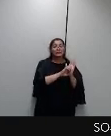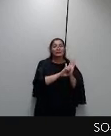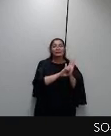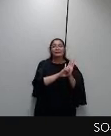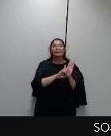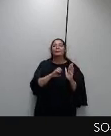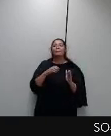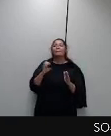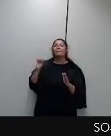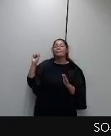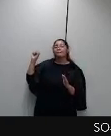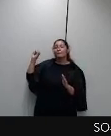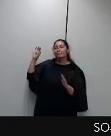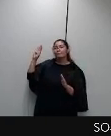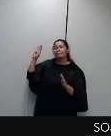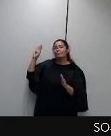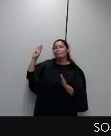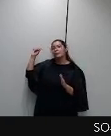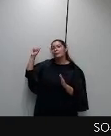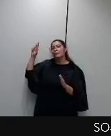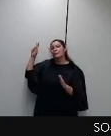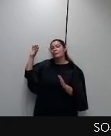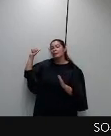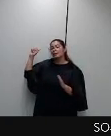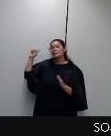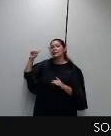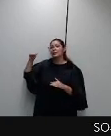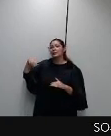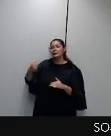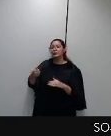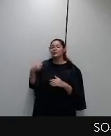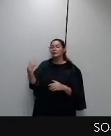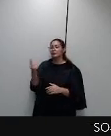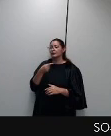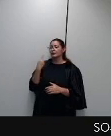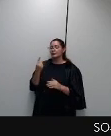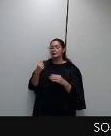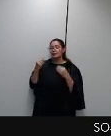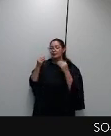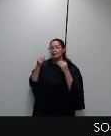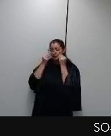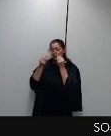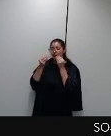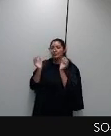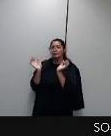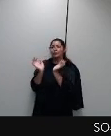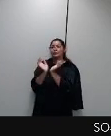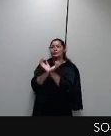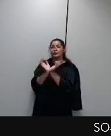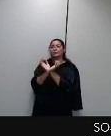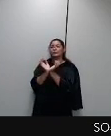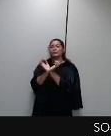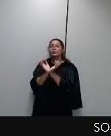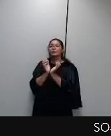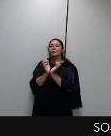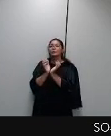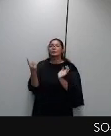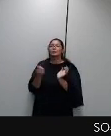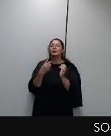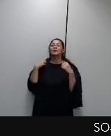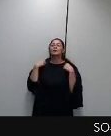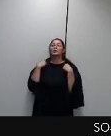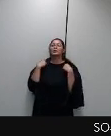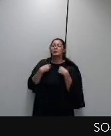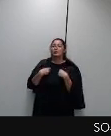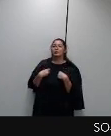as 14horas presentes diferentes na senhores ministros Napoleão Nunes Maia Filho Benedito Gonçalves Sérgio kukina Regina